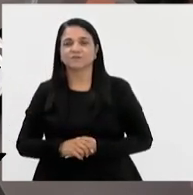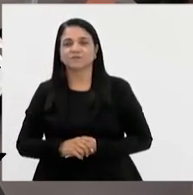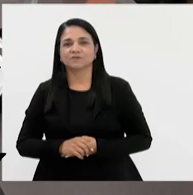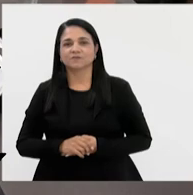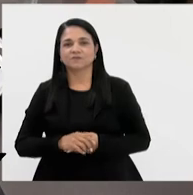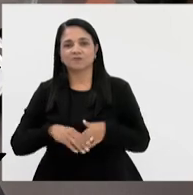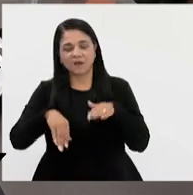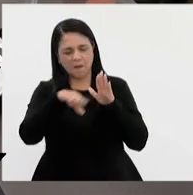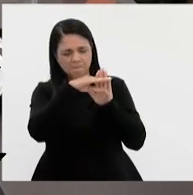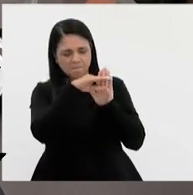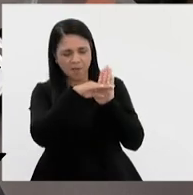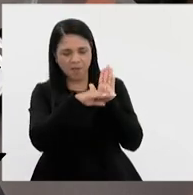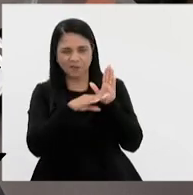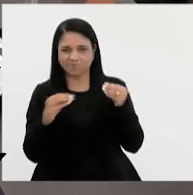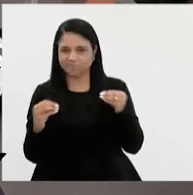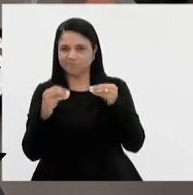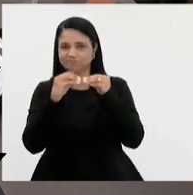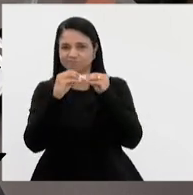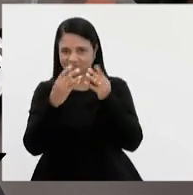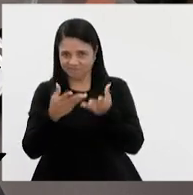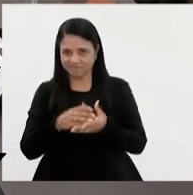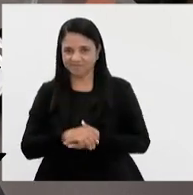pauta extraordinária. Obrigado.